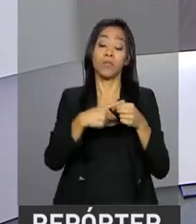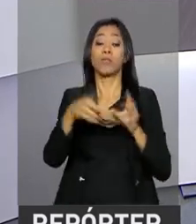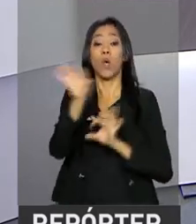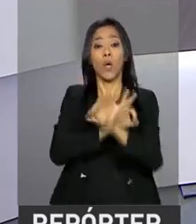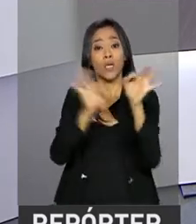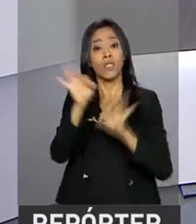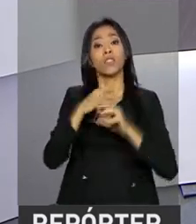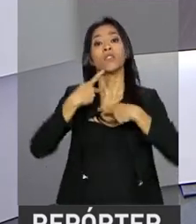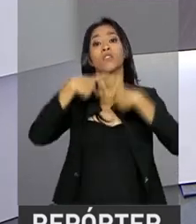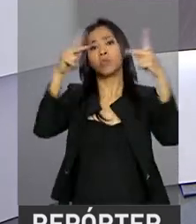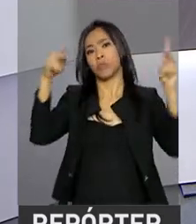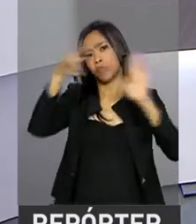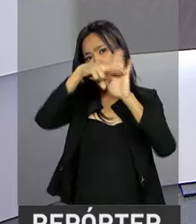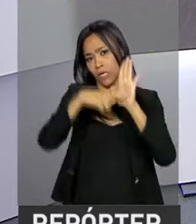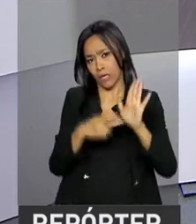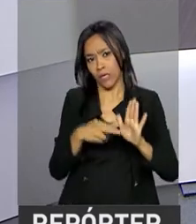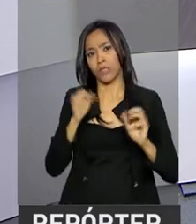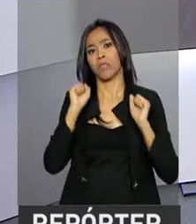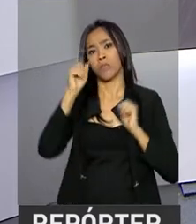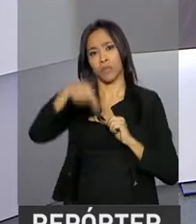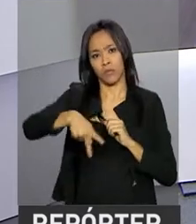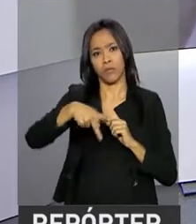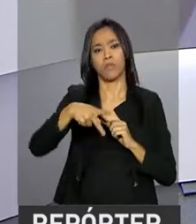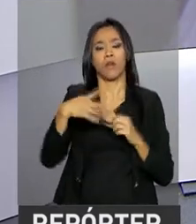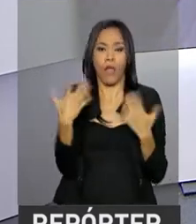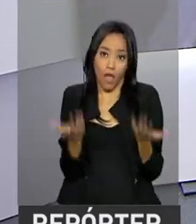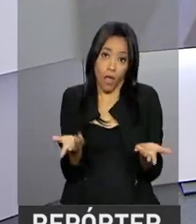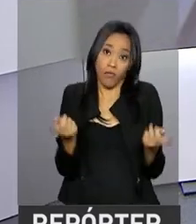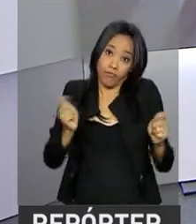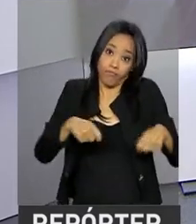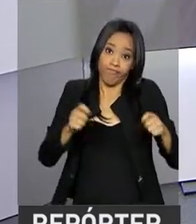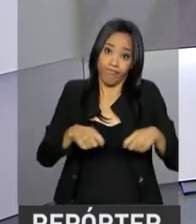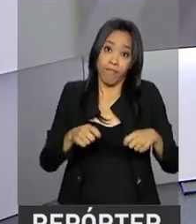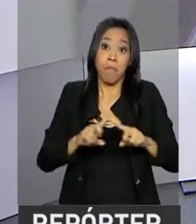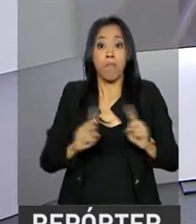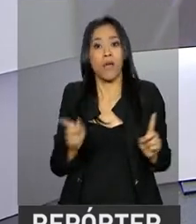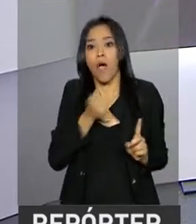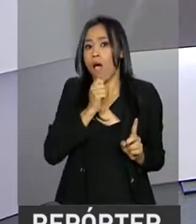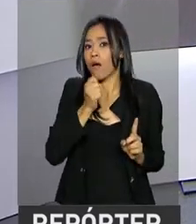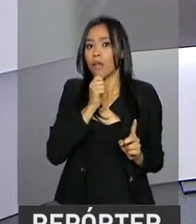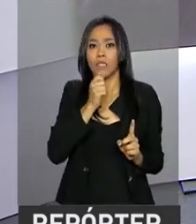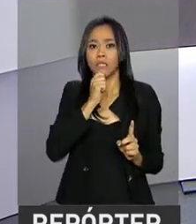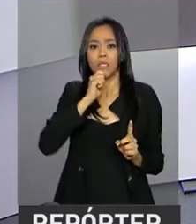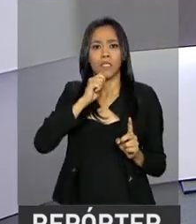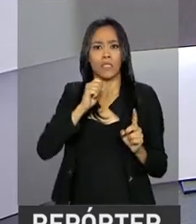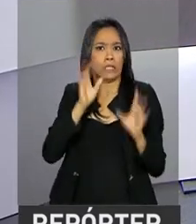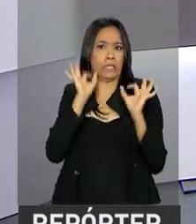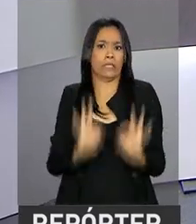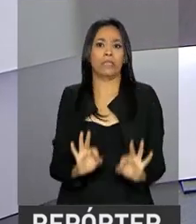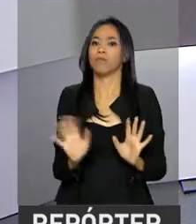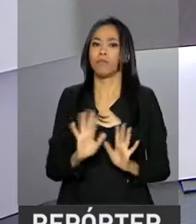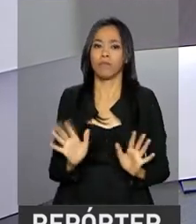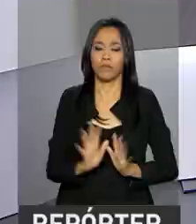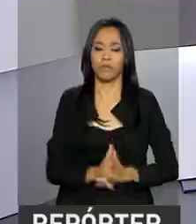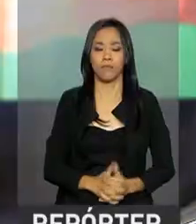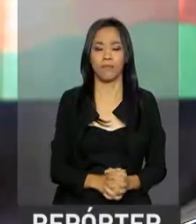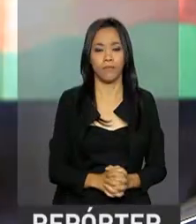em suas previdências é uma possibilidade mas que ainda não há nada definido